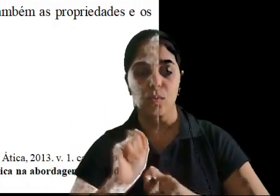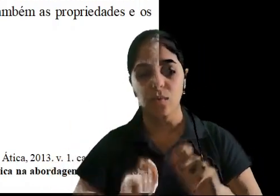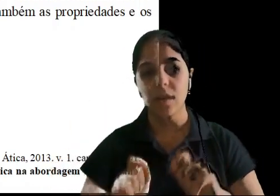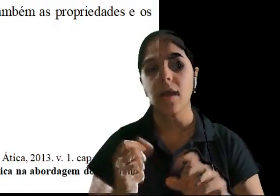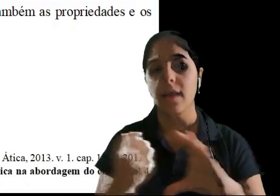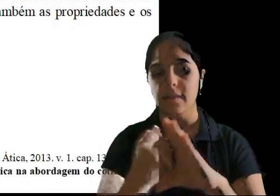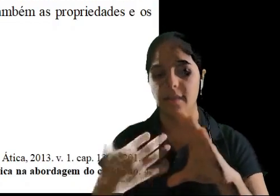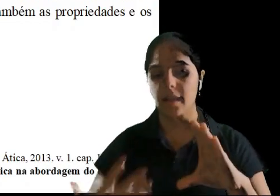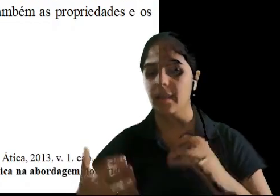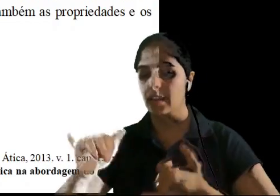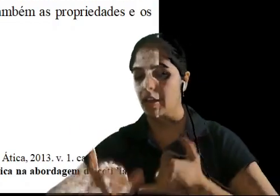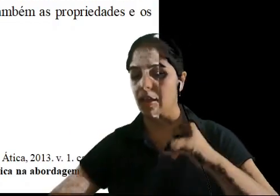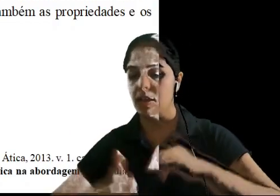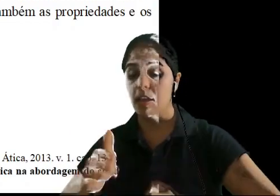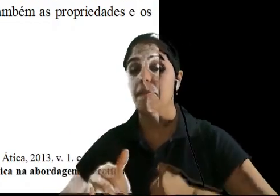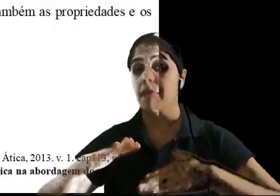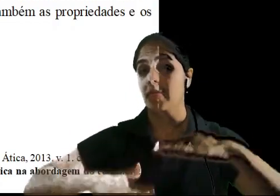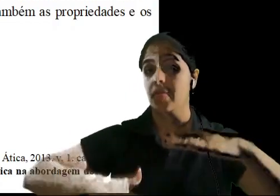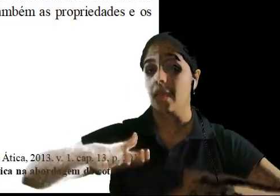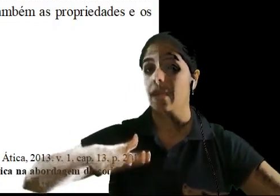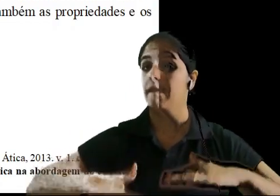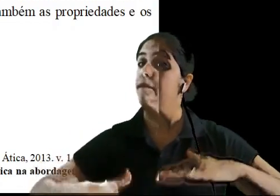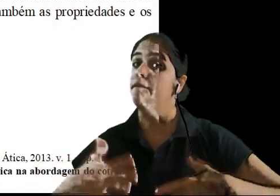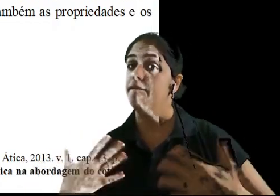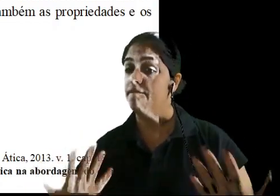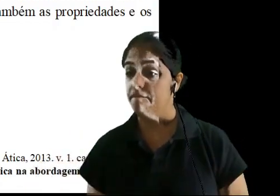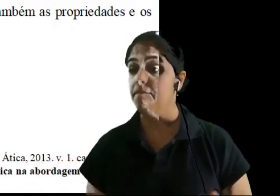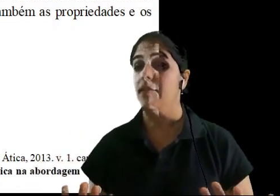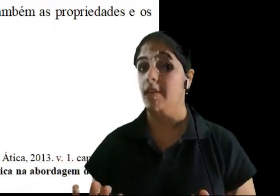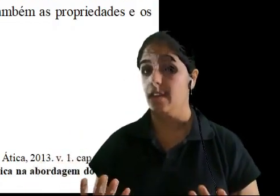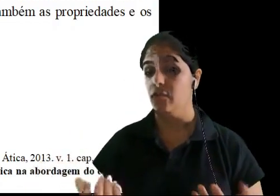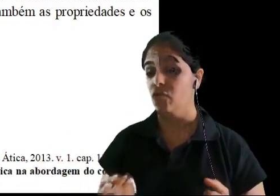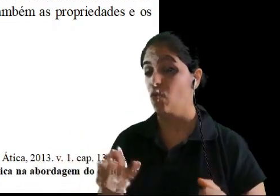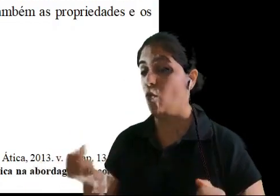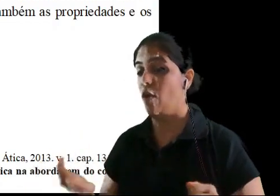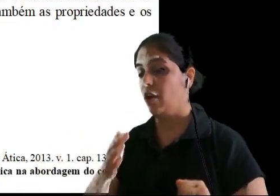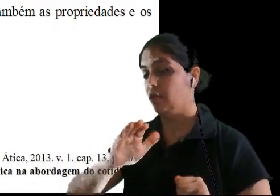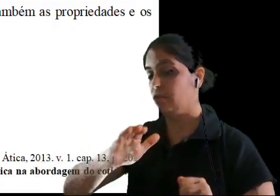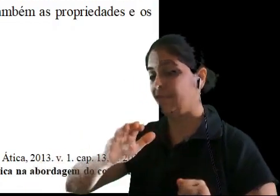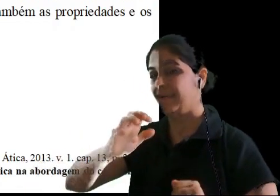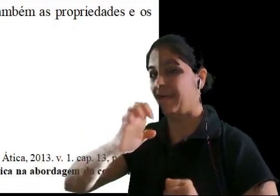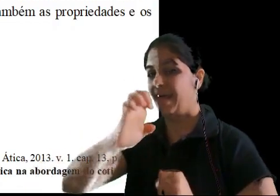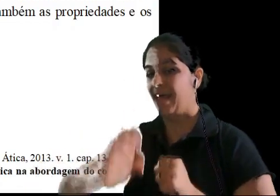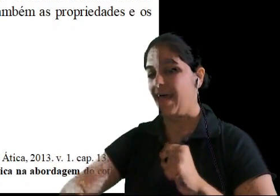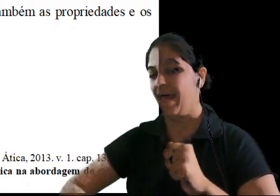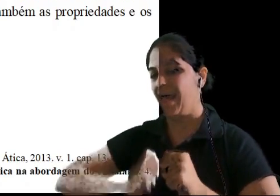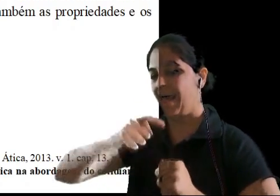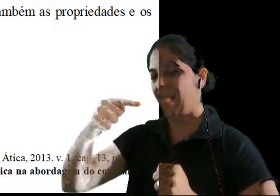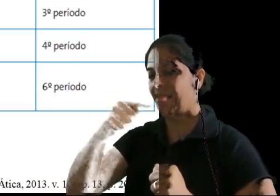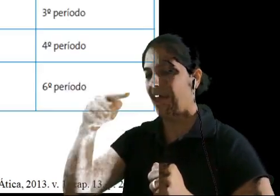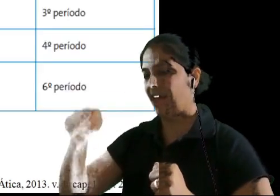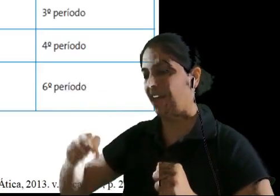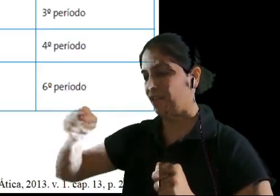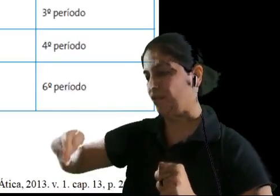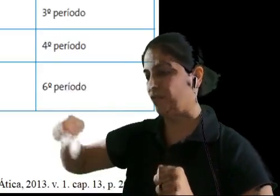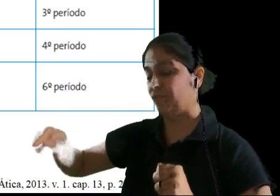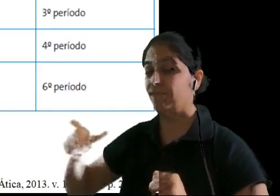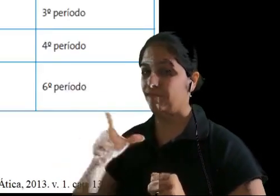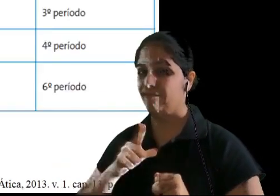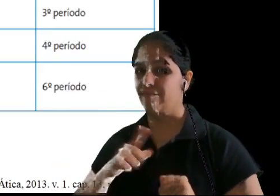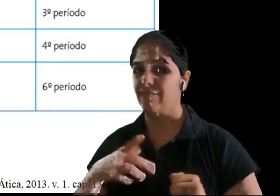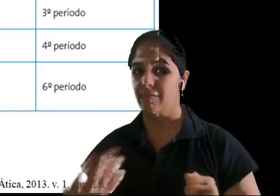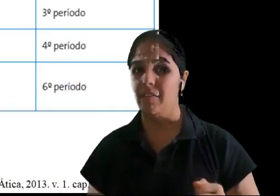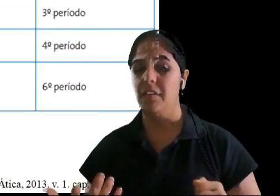é que as propriedades químicas dependem diretamente desses elétrons de valência. E qual